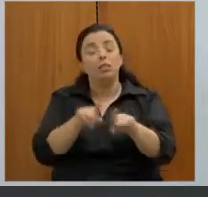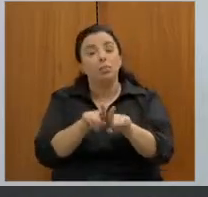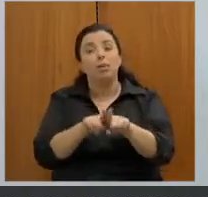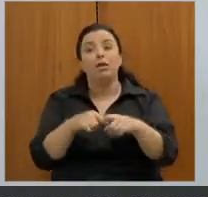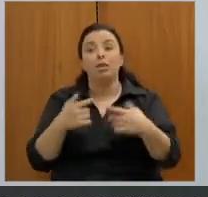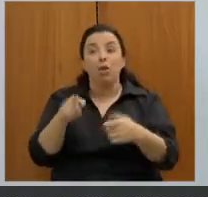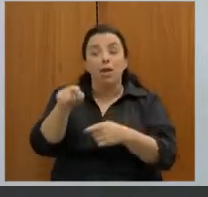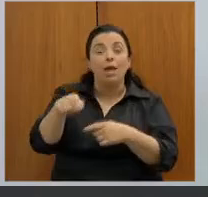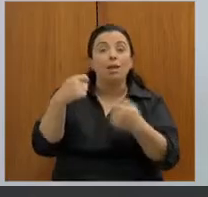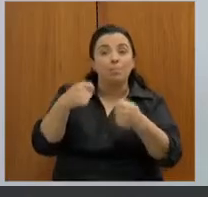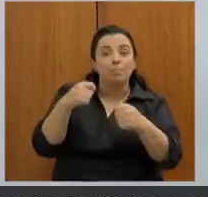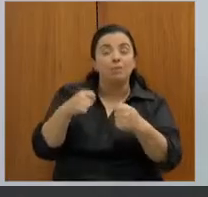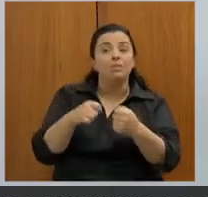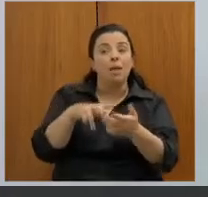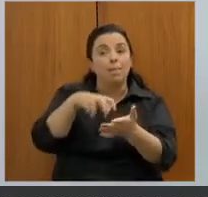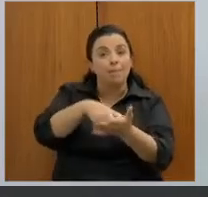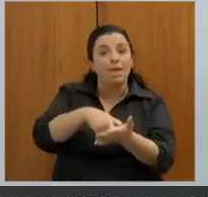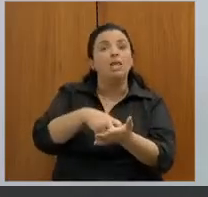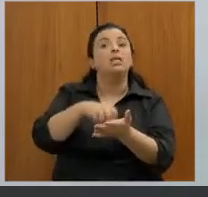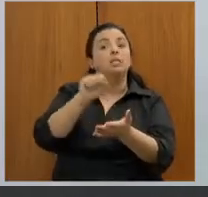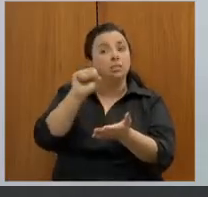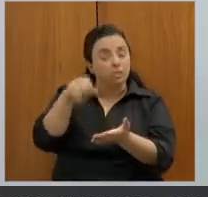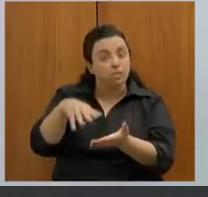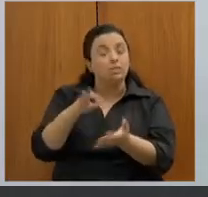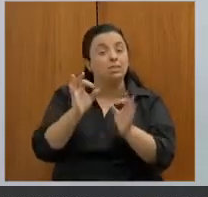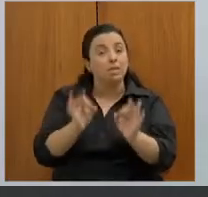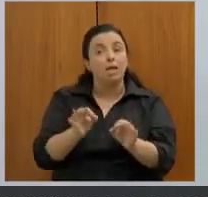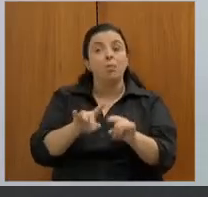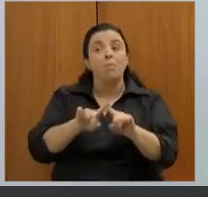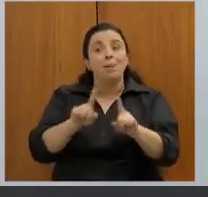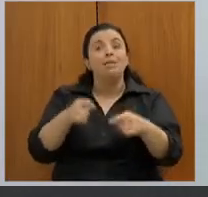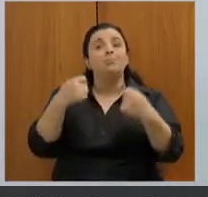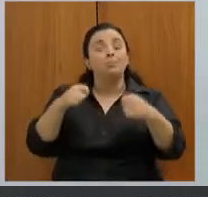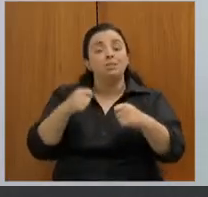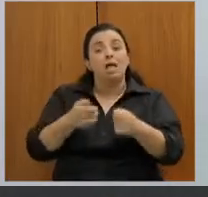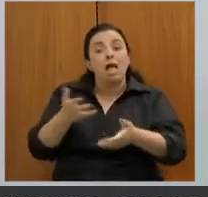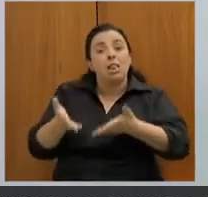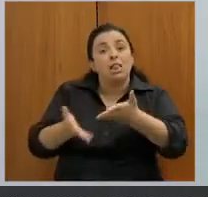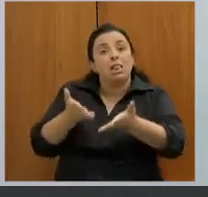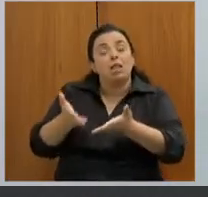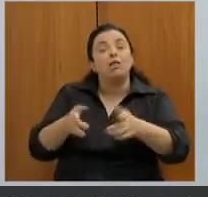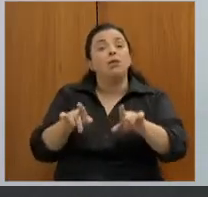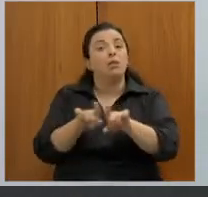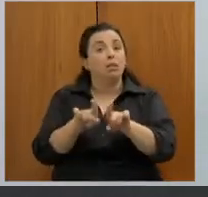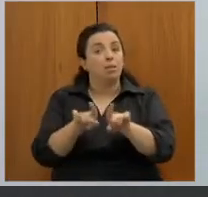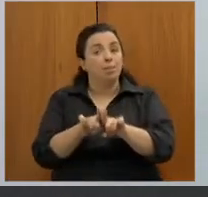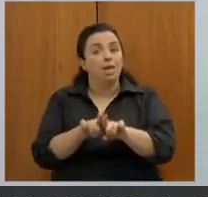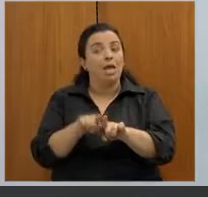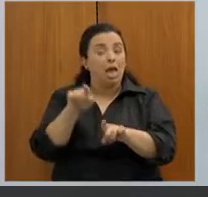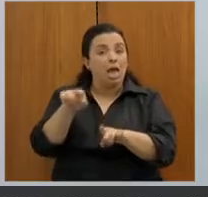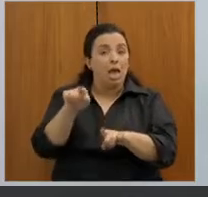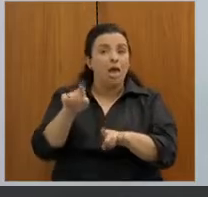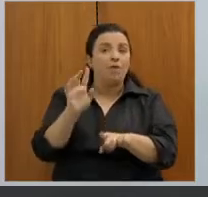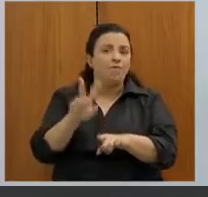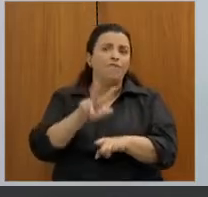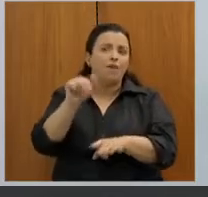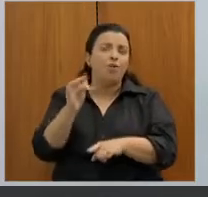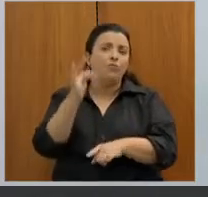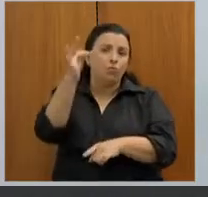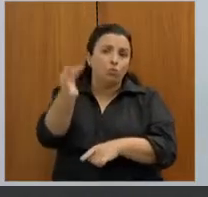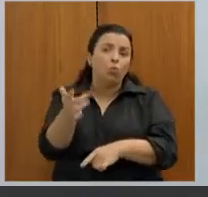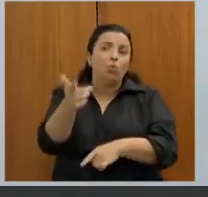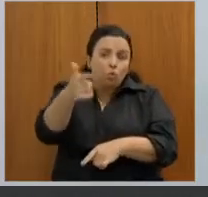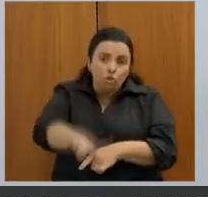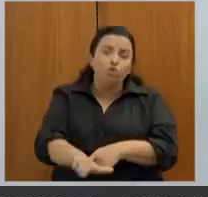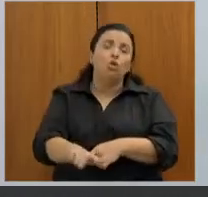legislações mas que também eles possam ser trabalhado porque eles vão voltar né ou